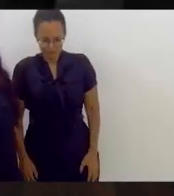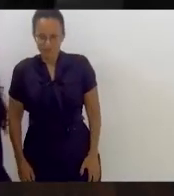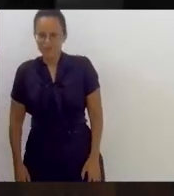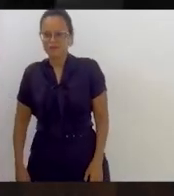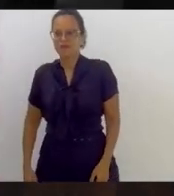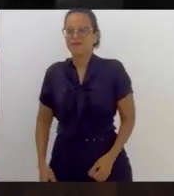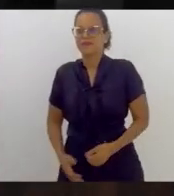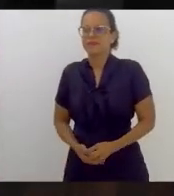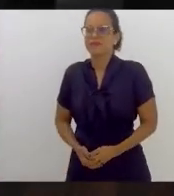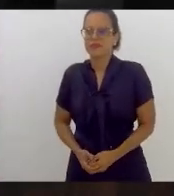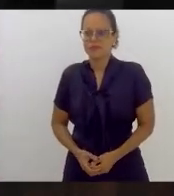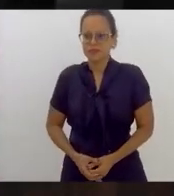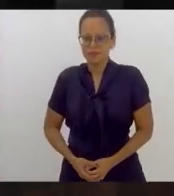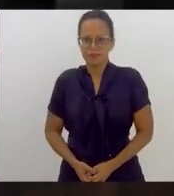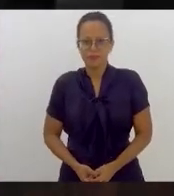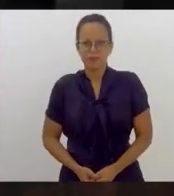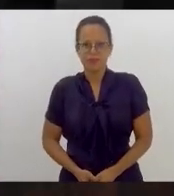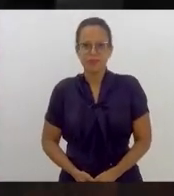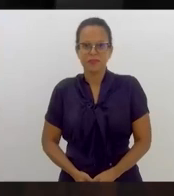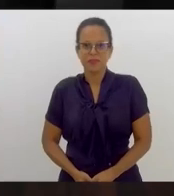Coelho,